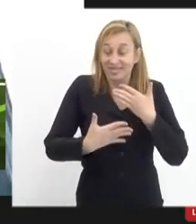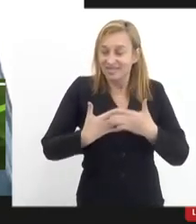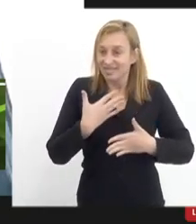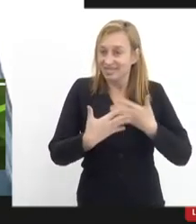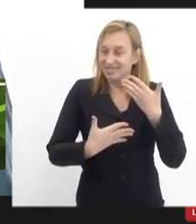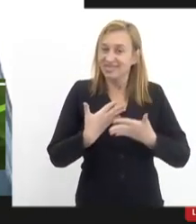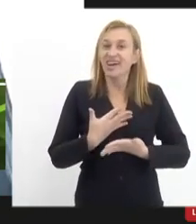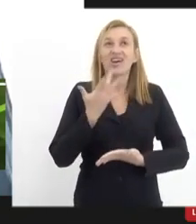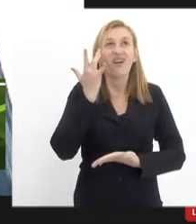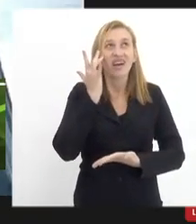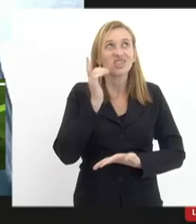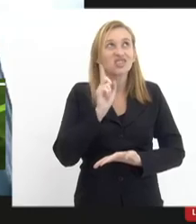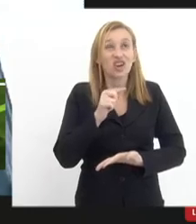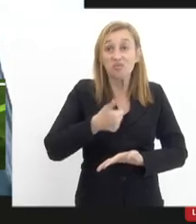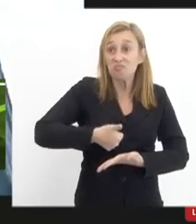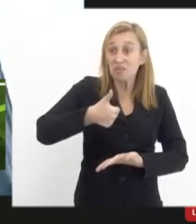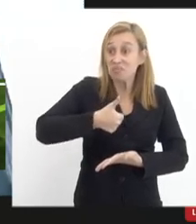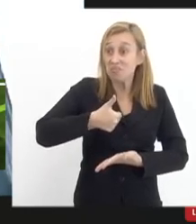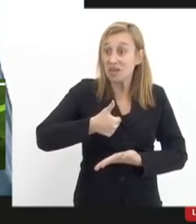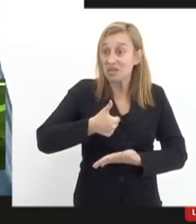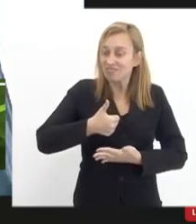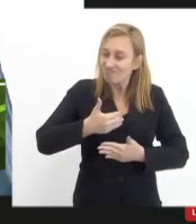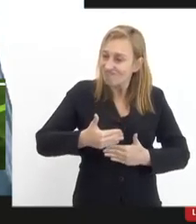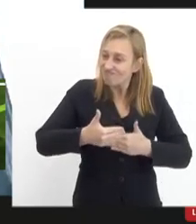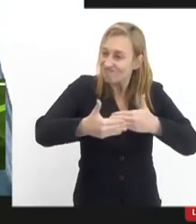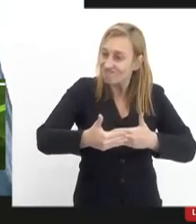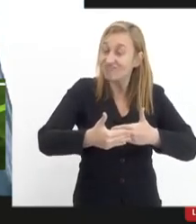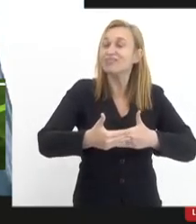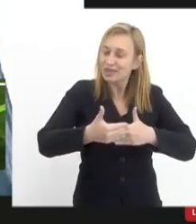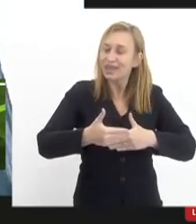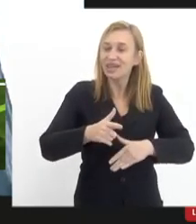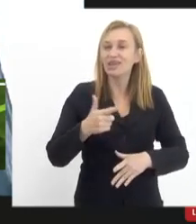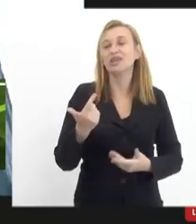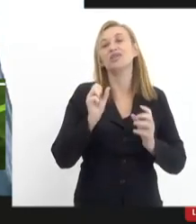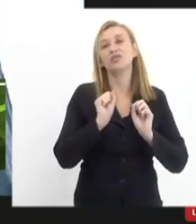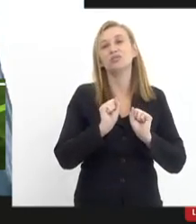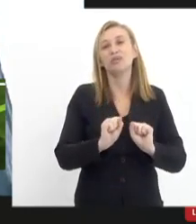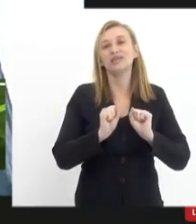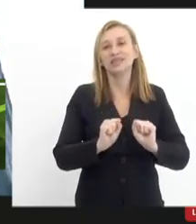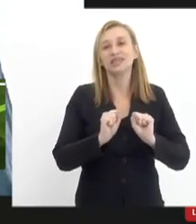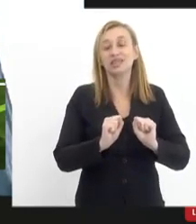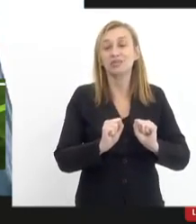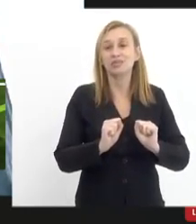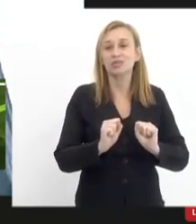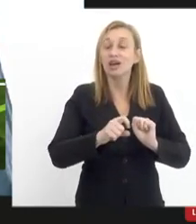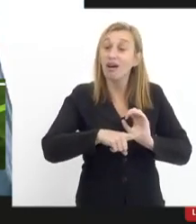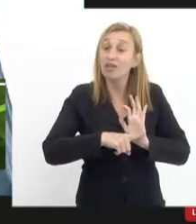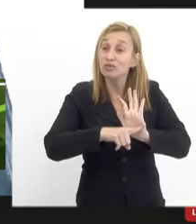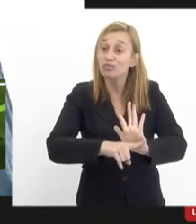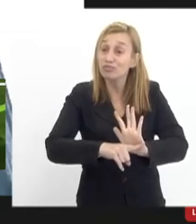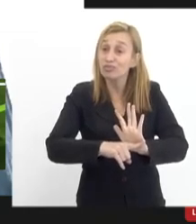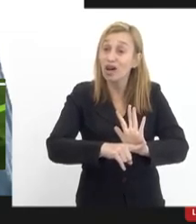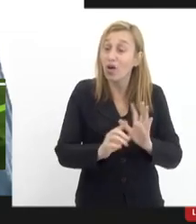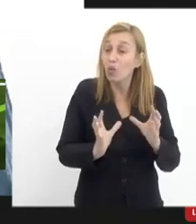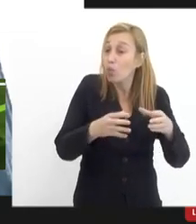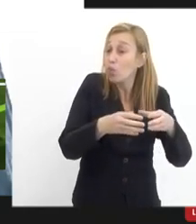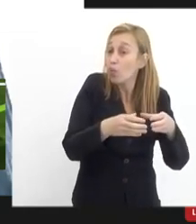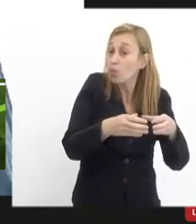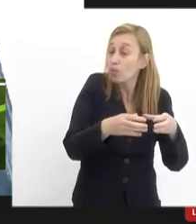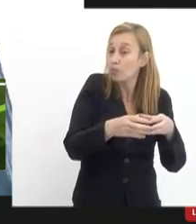Acho que ele é um primeiro passo para que a gente possa atender a um grupo